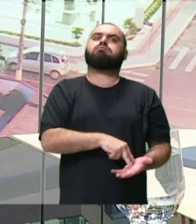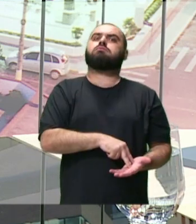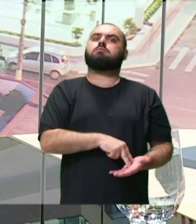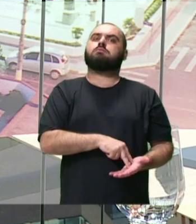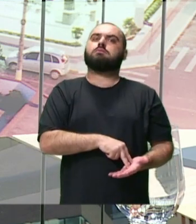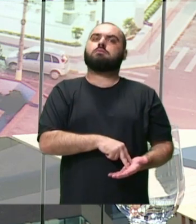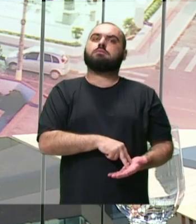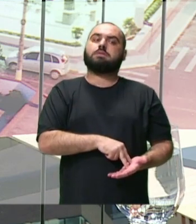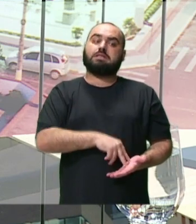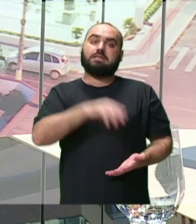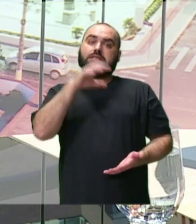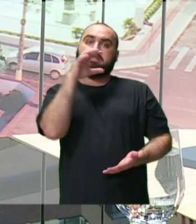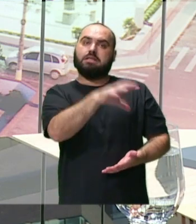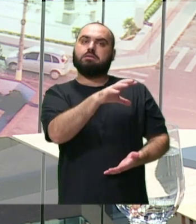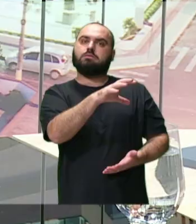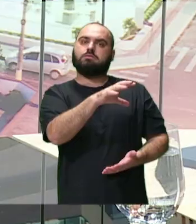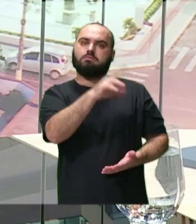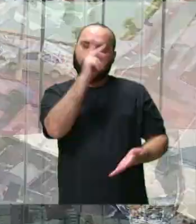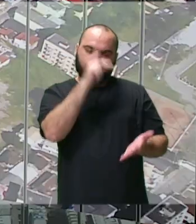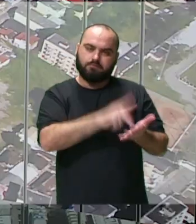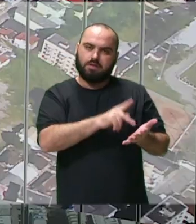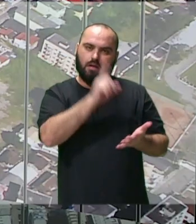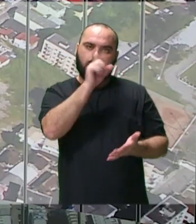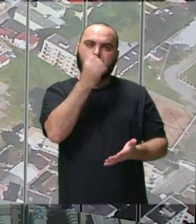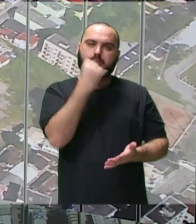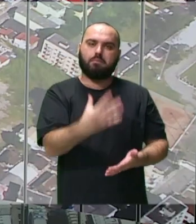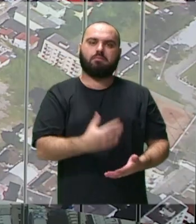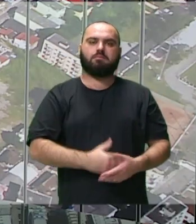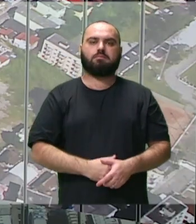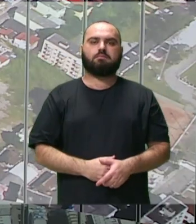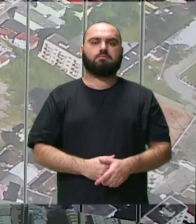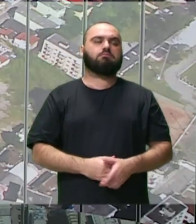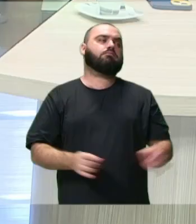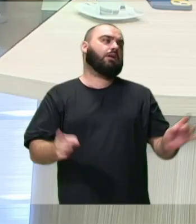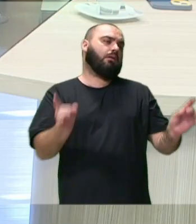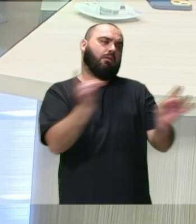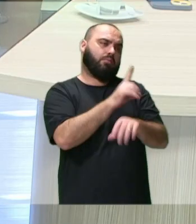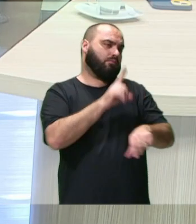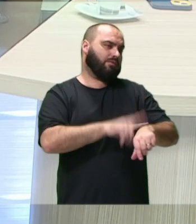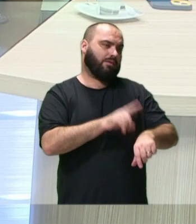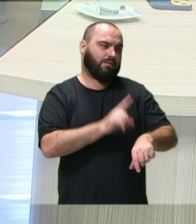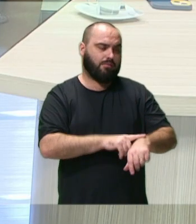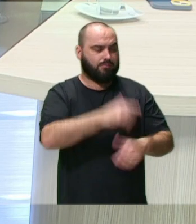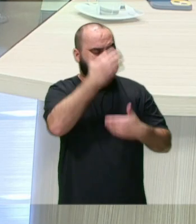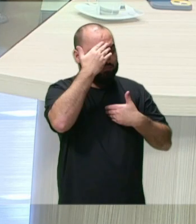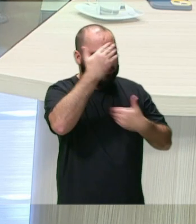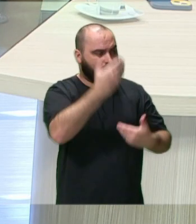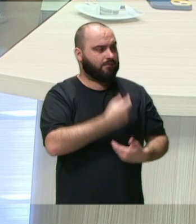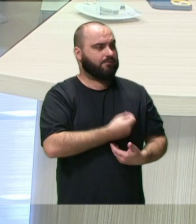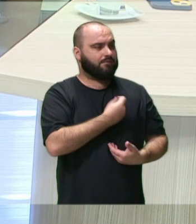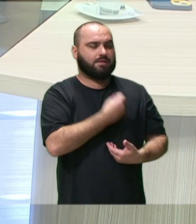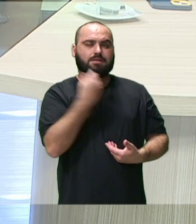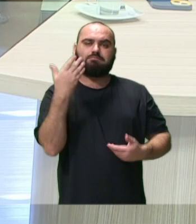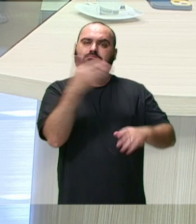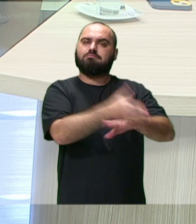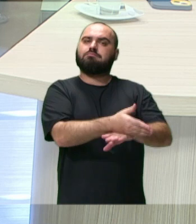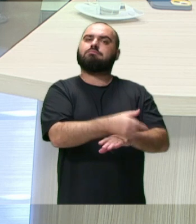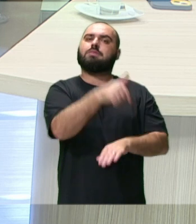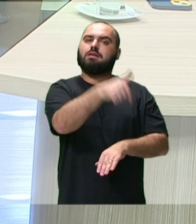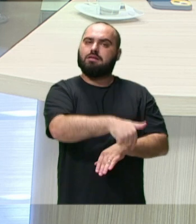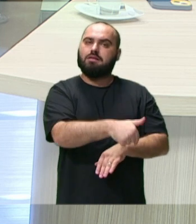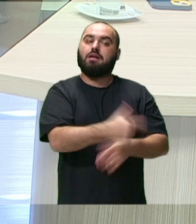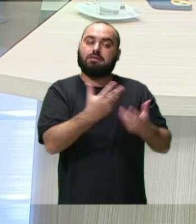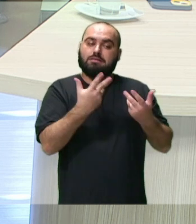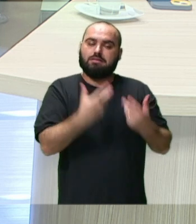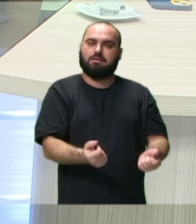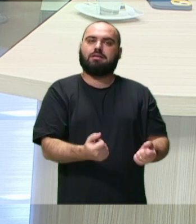Isso, com certeza, não é problema. Vereadora, nosso tempo chegou ao fim. Eu agradeço muito pela sua participação, de topar estar